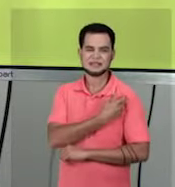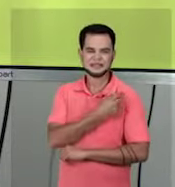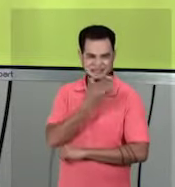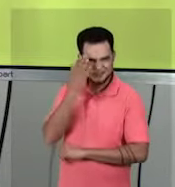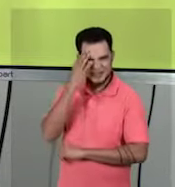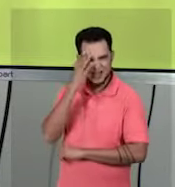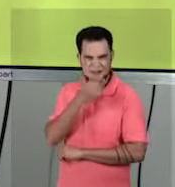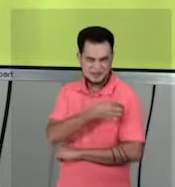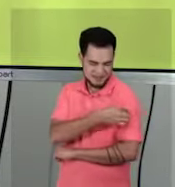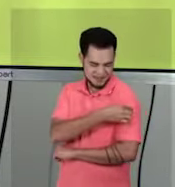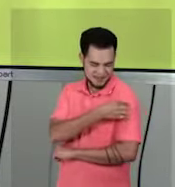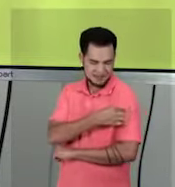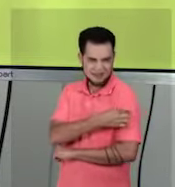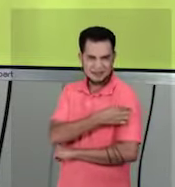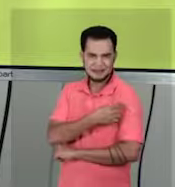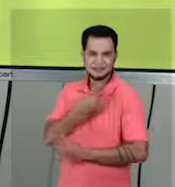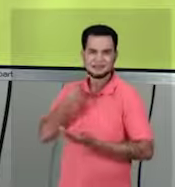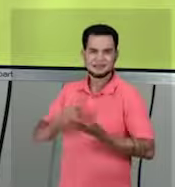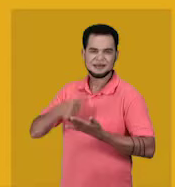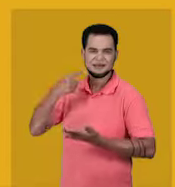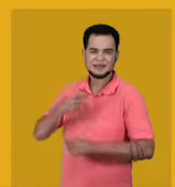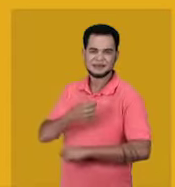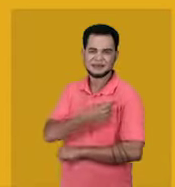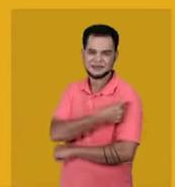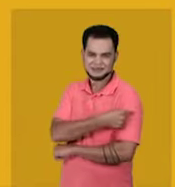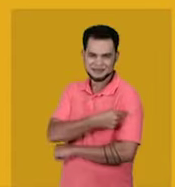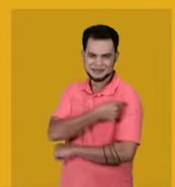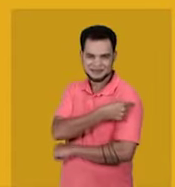aqui no braço, bem evidente,